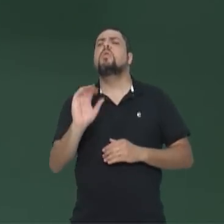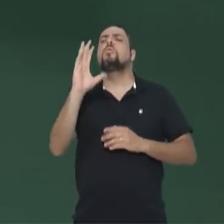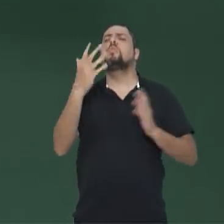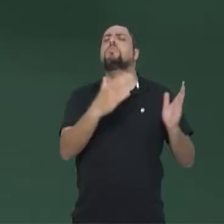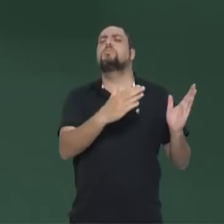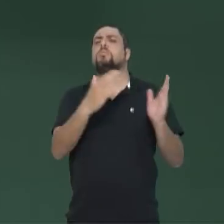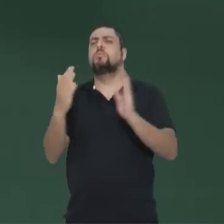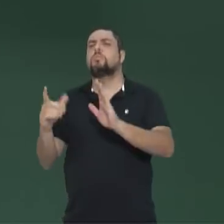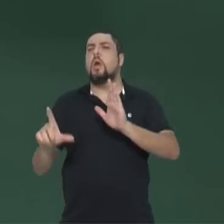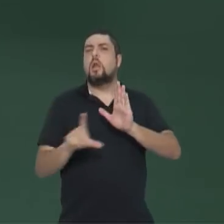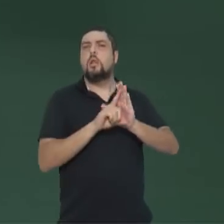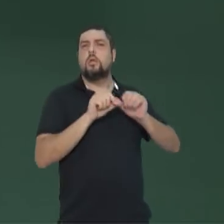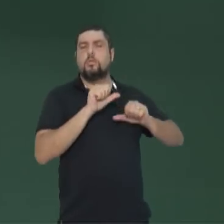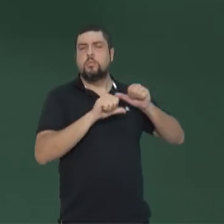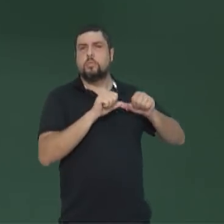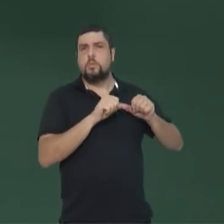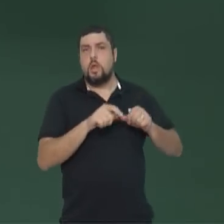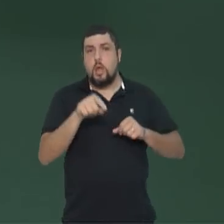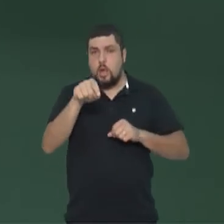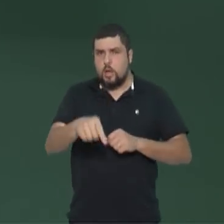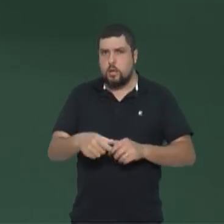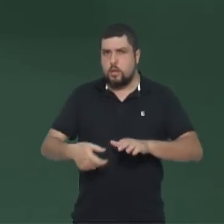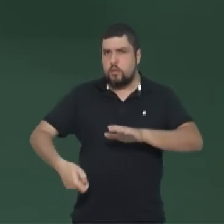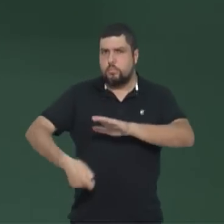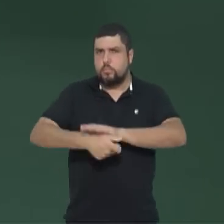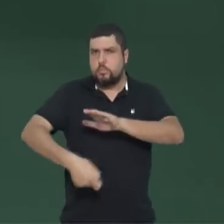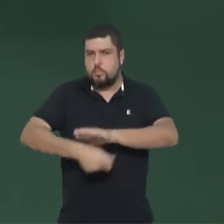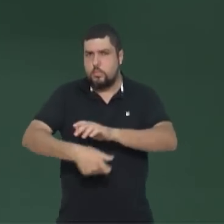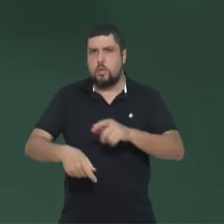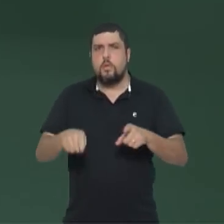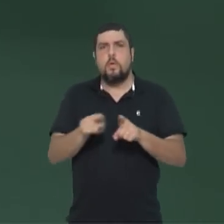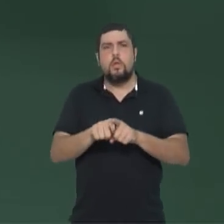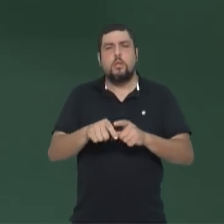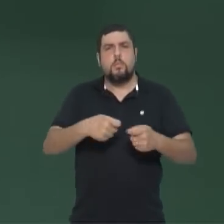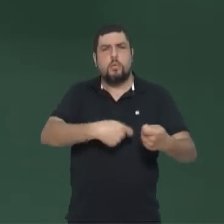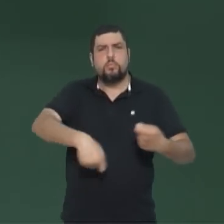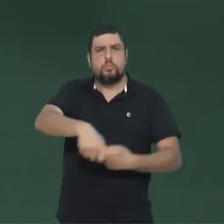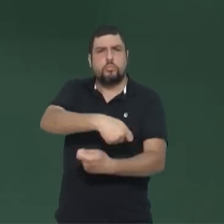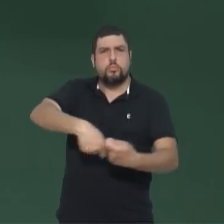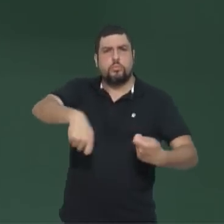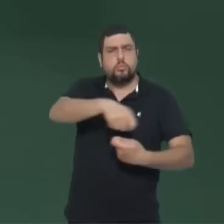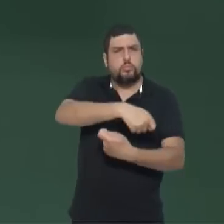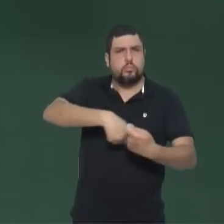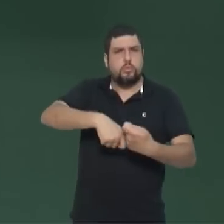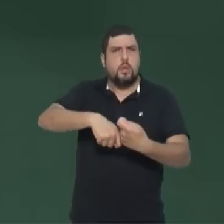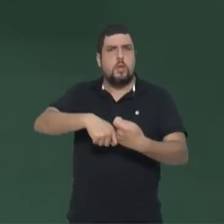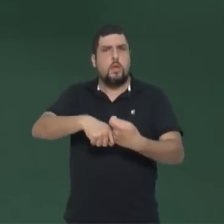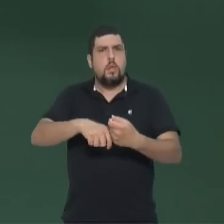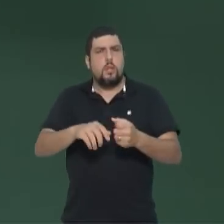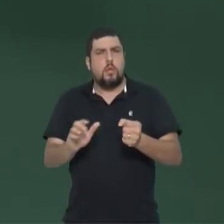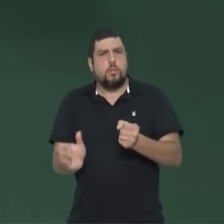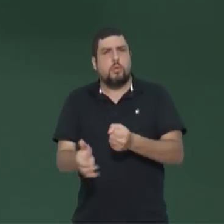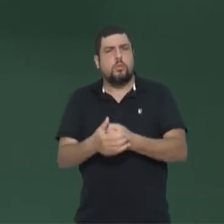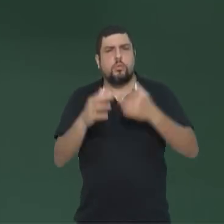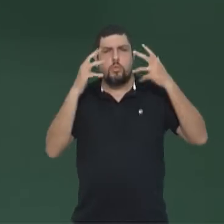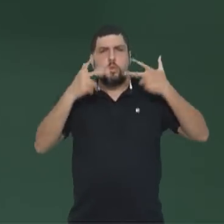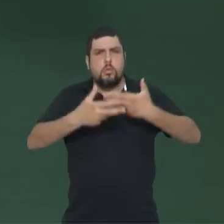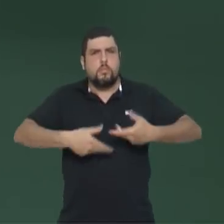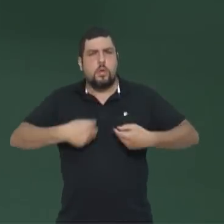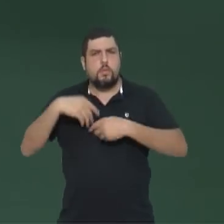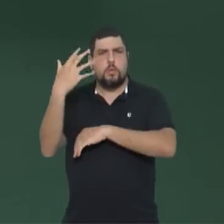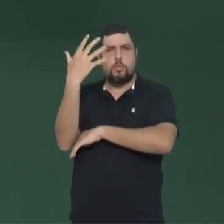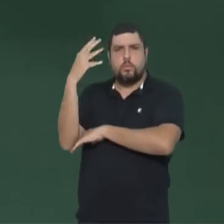mudanças? Houve um aumento tanto da fraude quanto do tráfico de animais silvestres, e foi isso